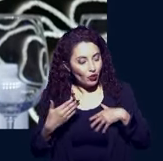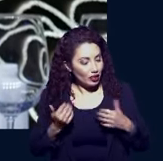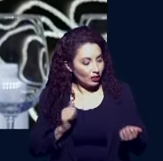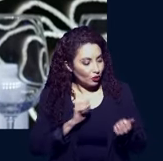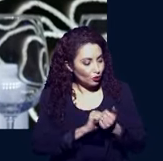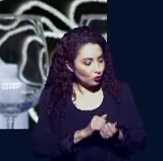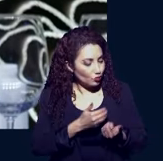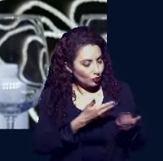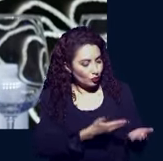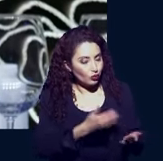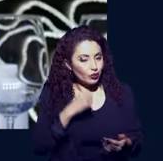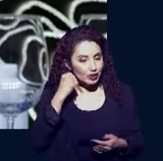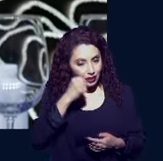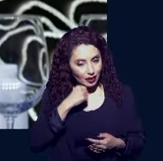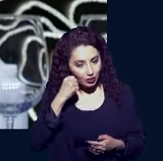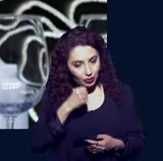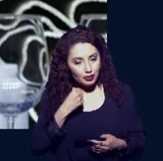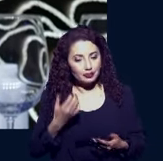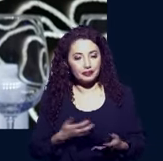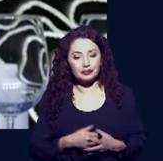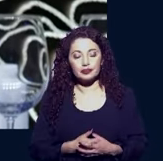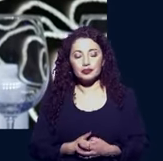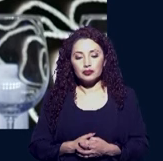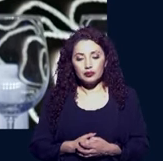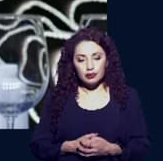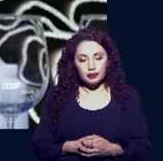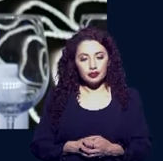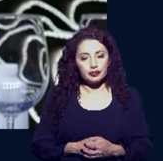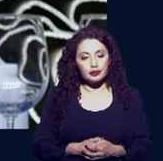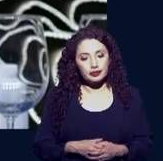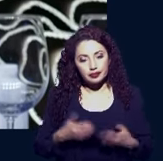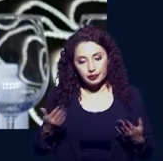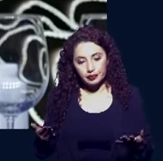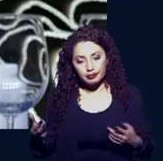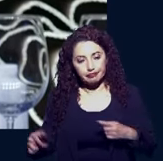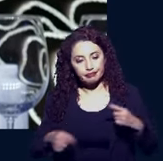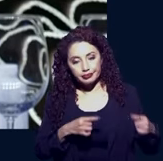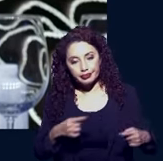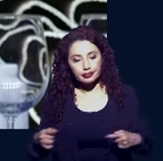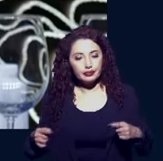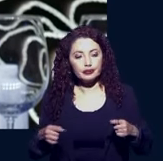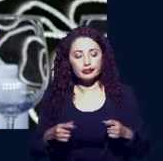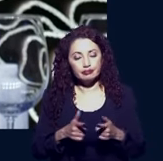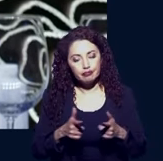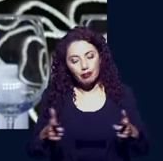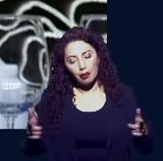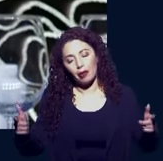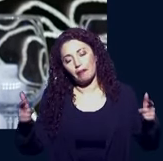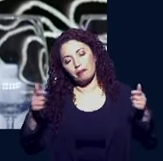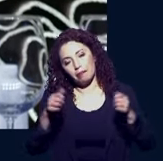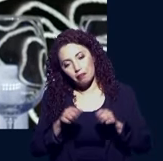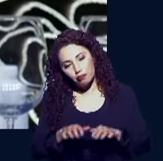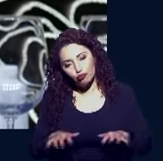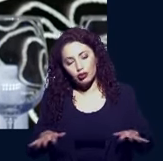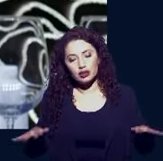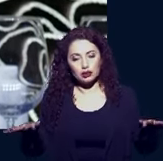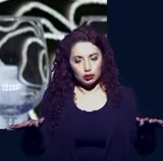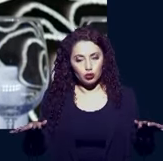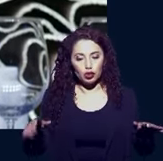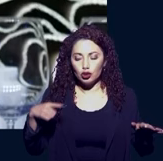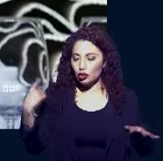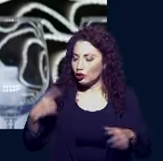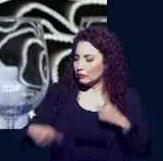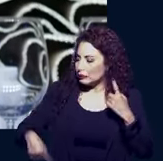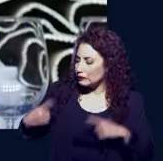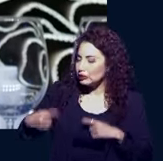com a Senadora com Rafael eh acho que ess essa discussão de expansão é interessante o Thiago a gente tem debatido isso já quase uns